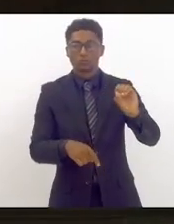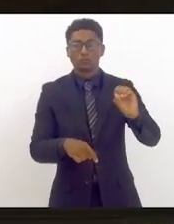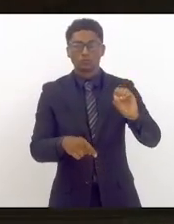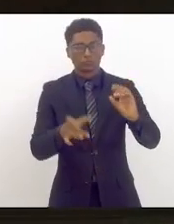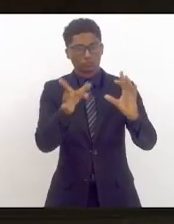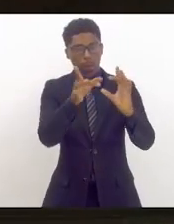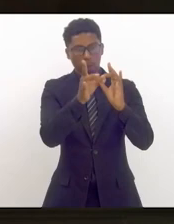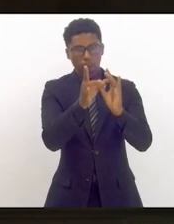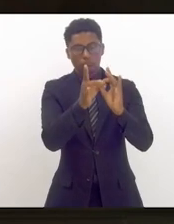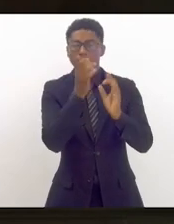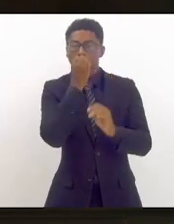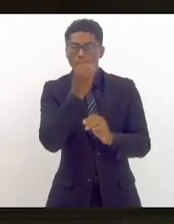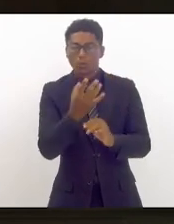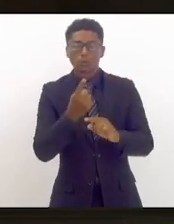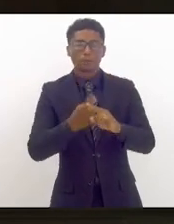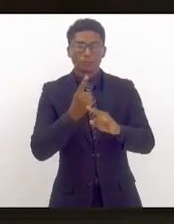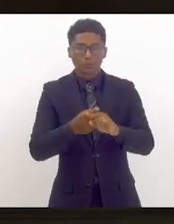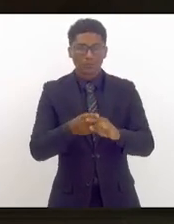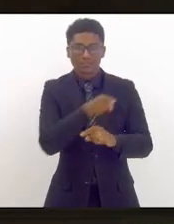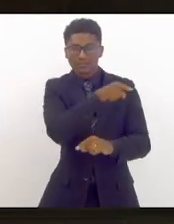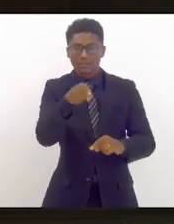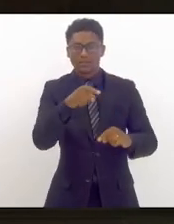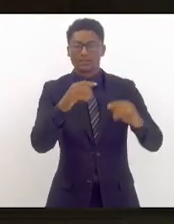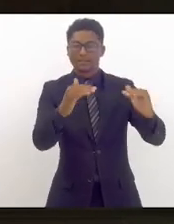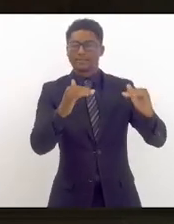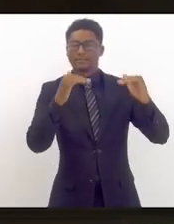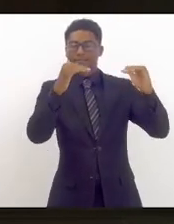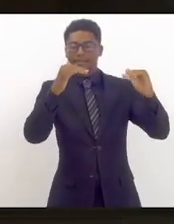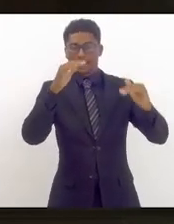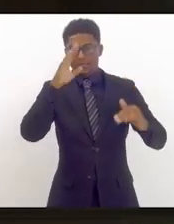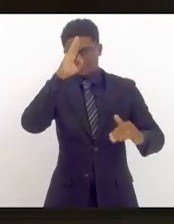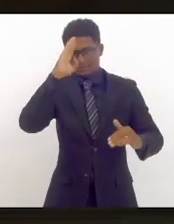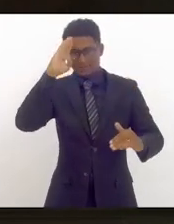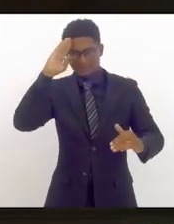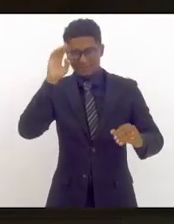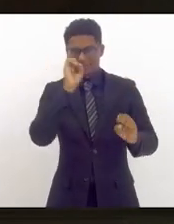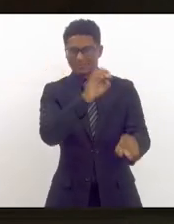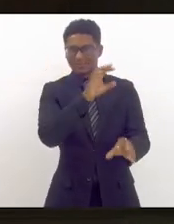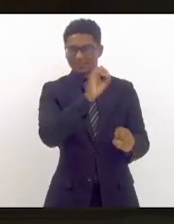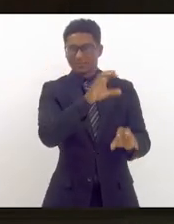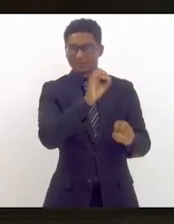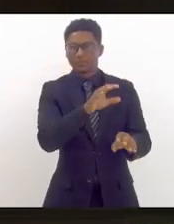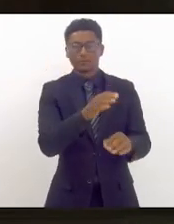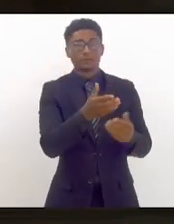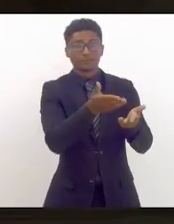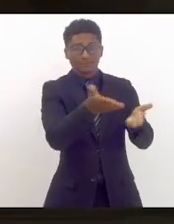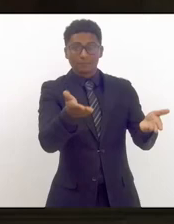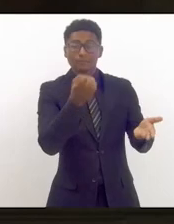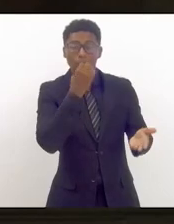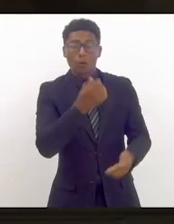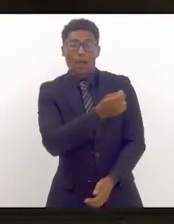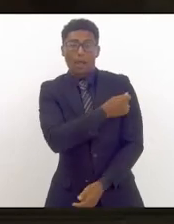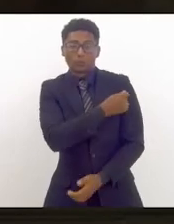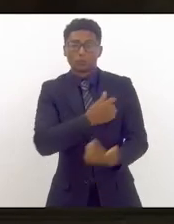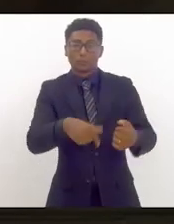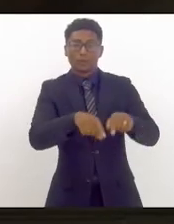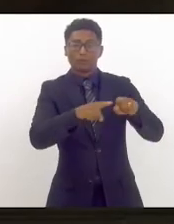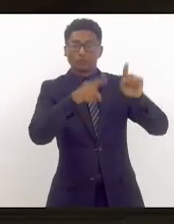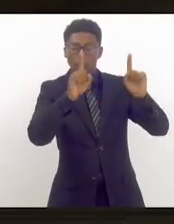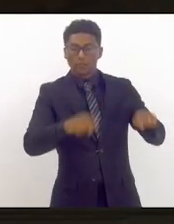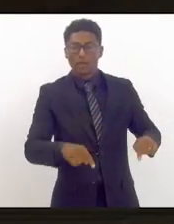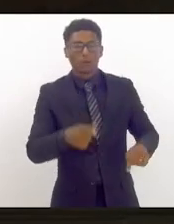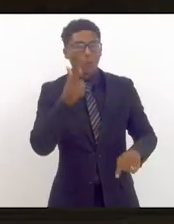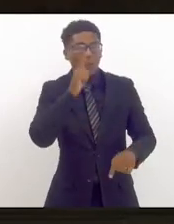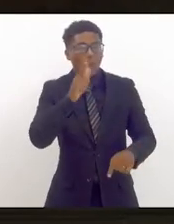do ensino público superior e estendeu benefícios previstos aos servidores e alunos da UERJ, também aos servidores